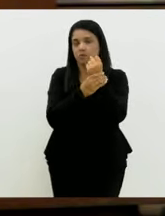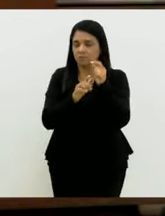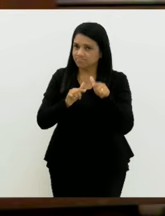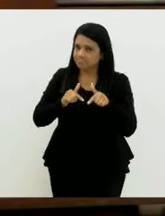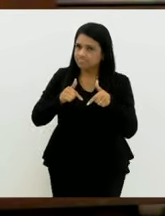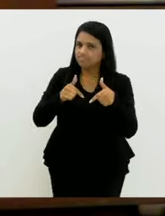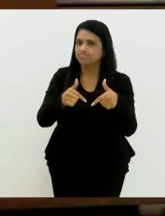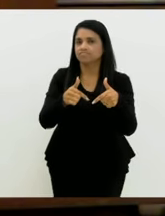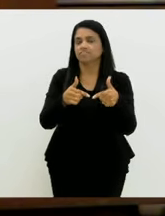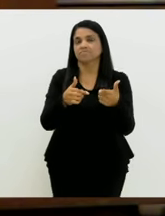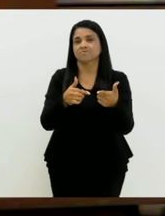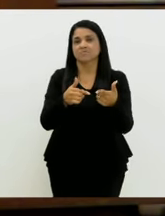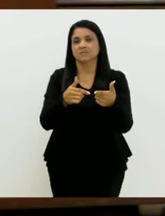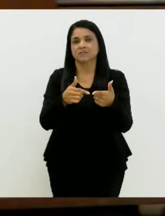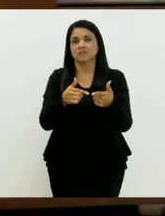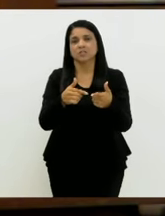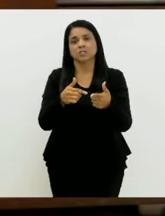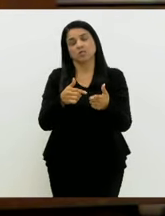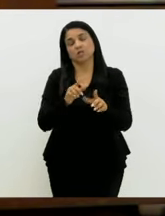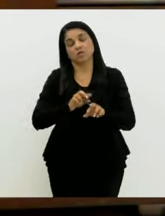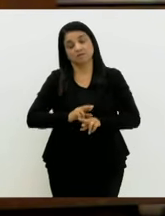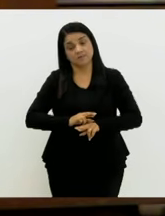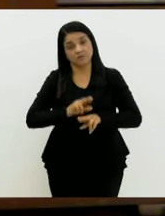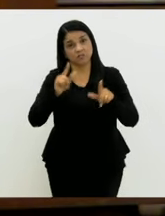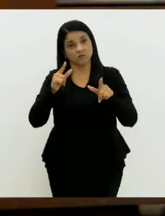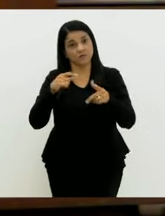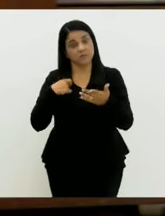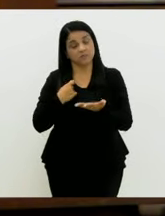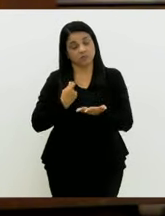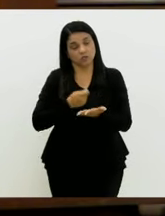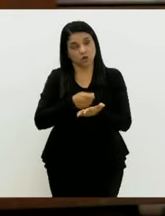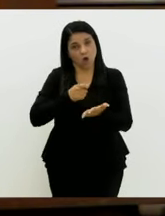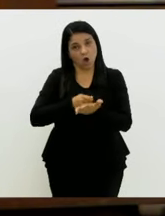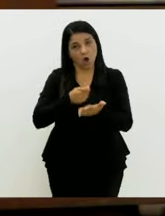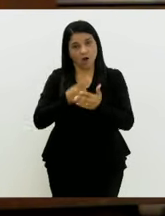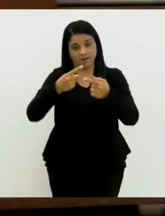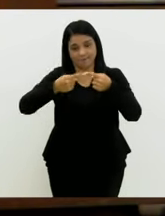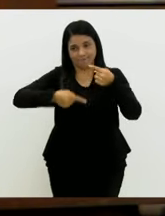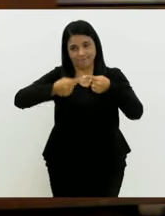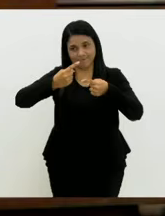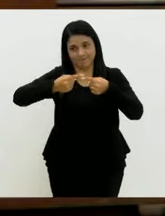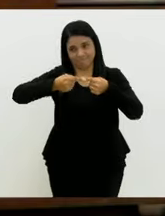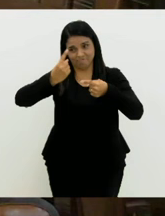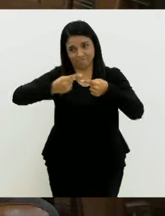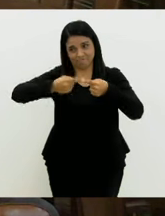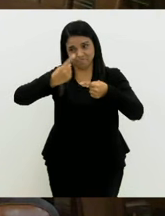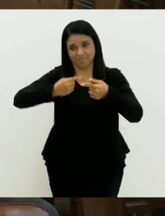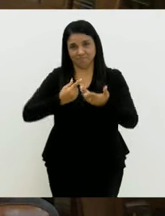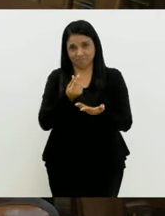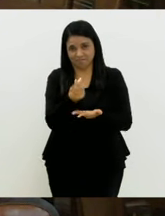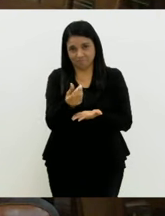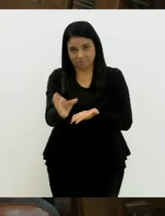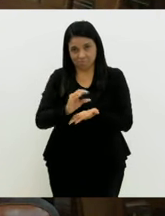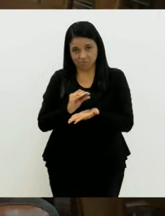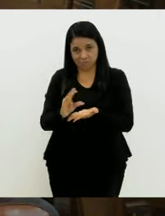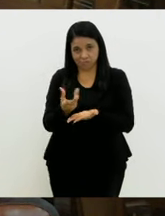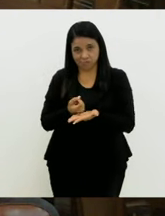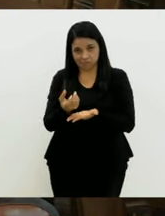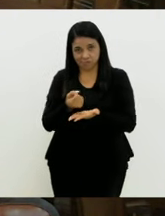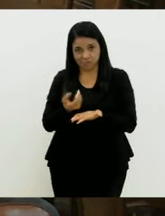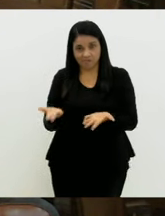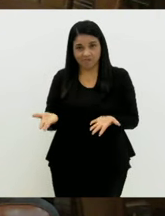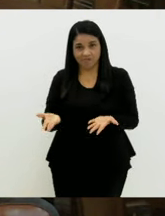que não sejam um grande esquema de cobrança de dinheiro. Presidente, muito obrigado, vamos seguir firme. Deixa eu só pegar um gancho, claro, aí que